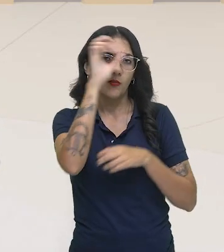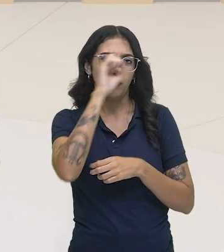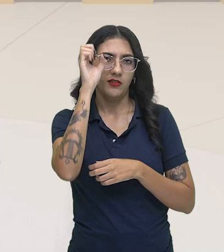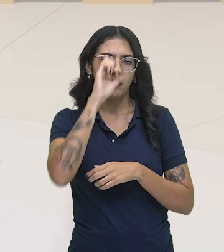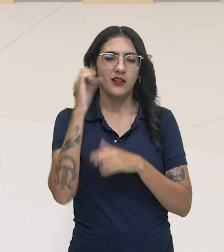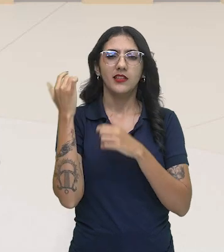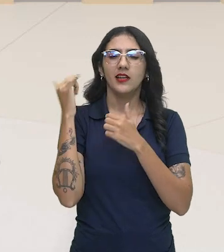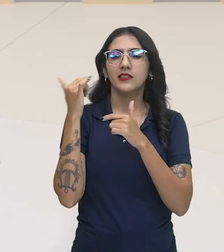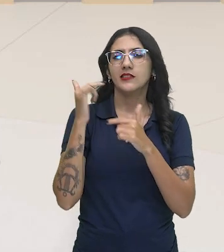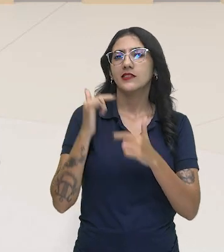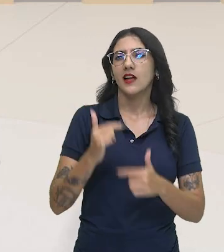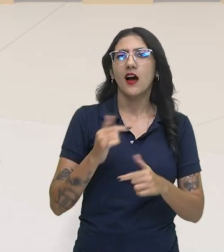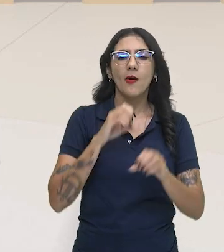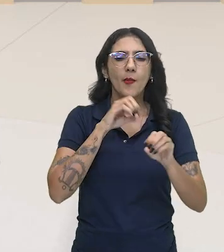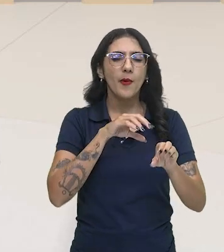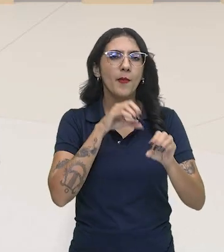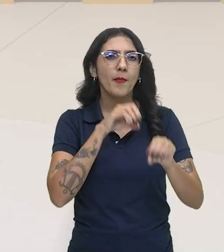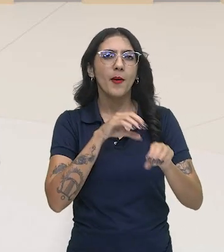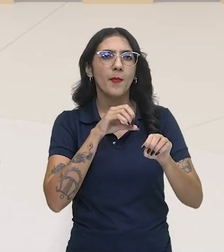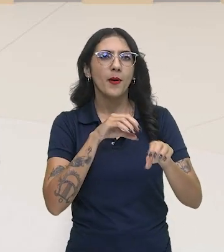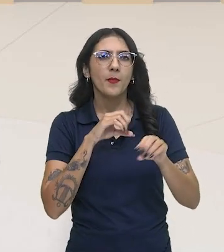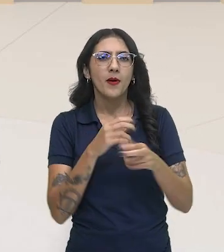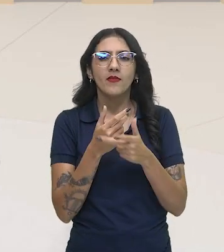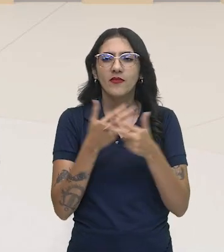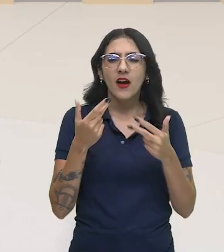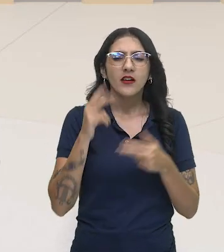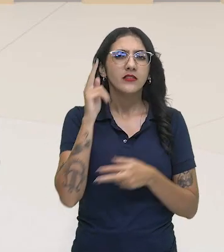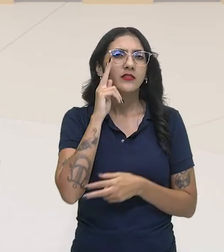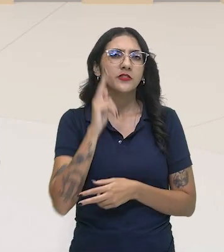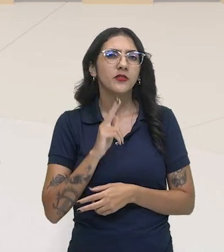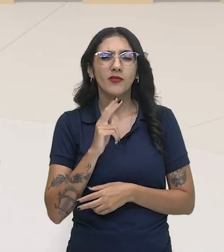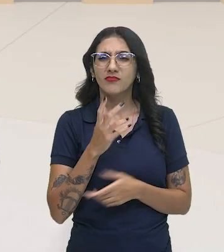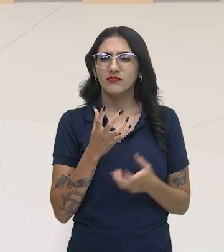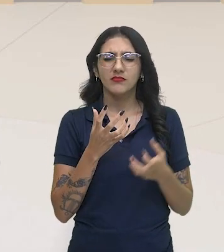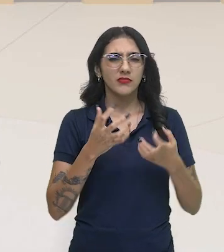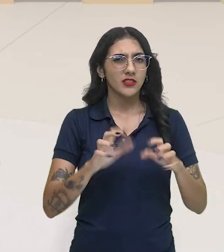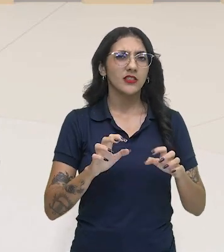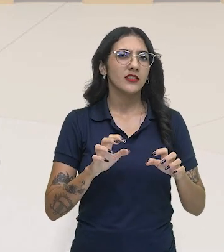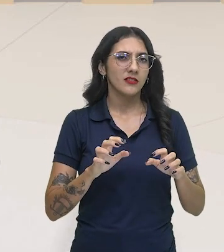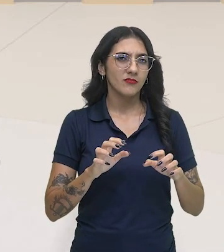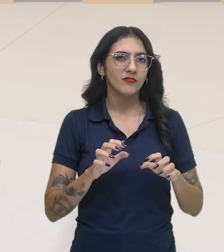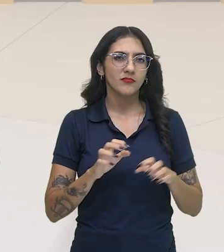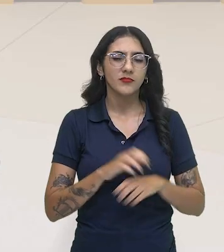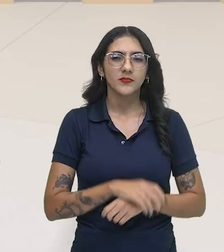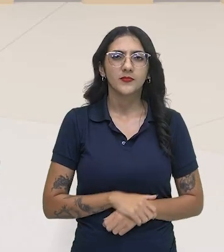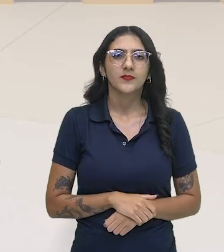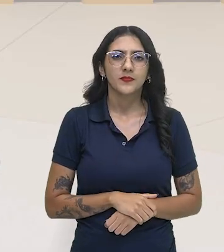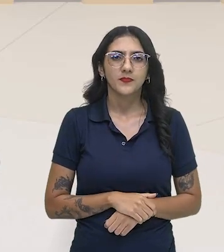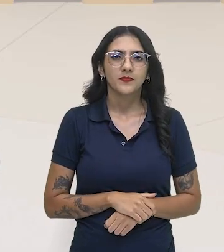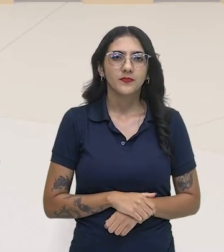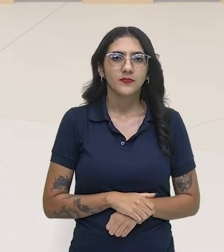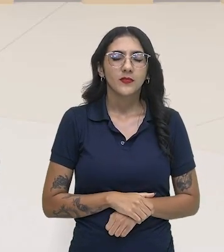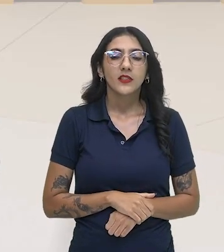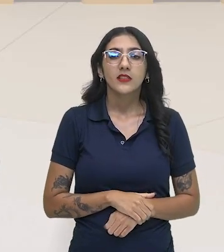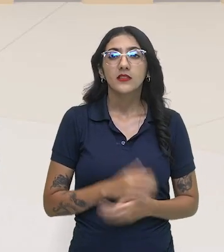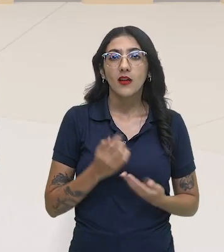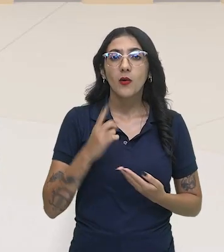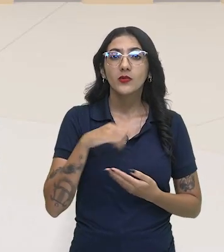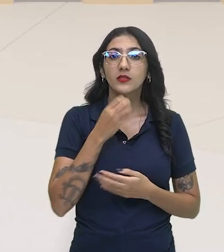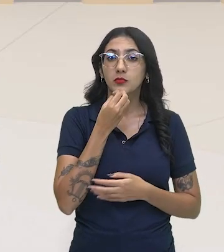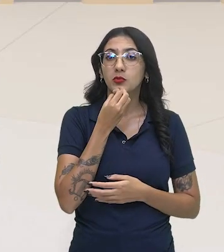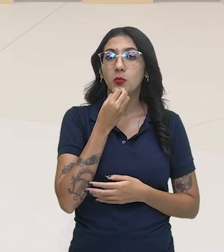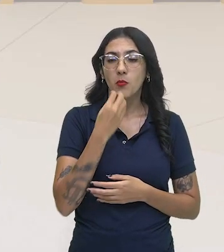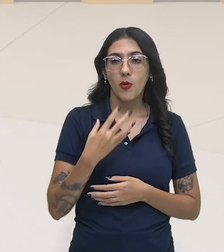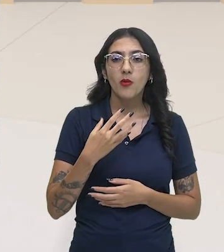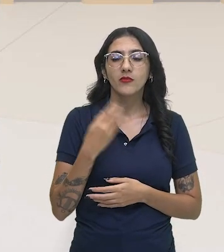né, orais, os cantos, as histórias, não queriam ir embora. É interessante, mesmo, então é muito bom essa valorização. Mas a gente também tem outro